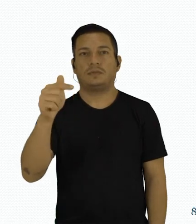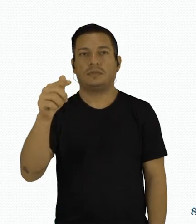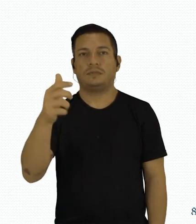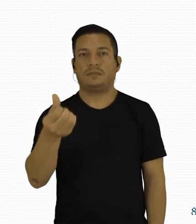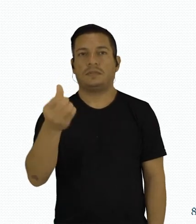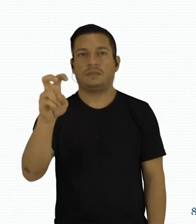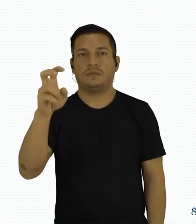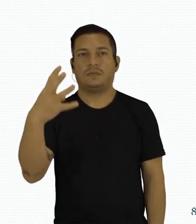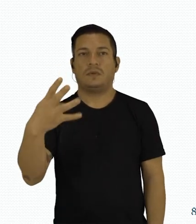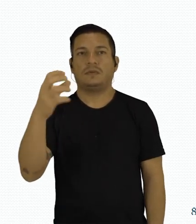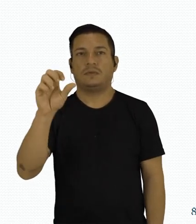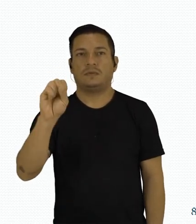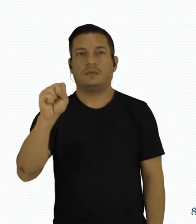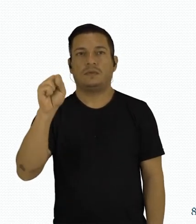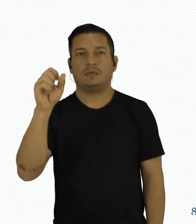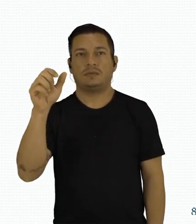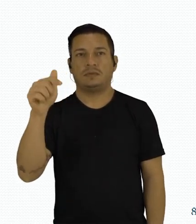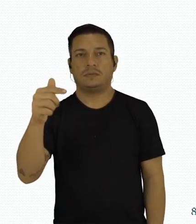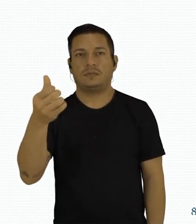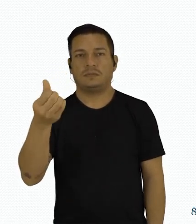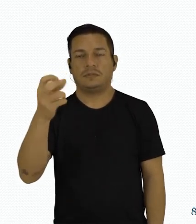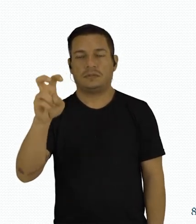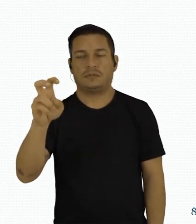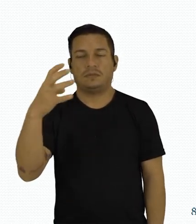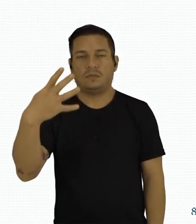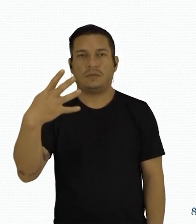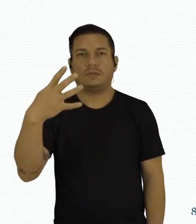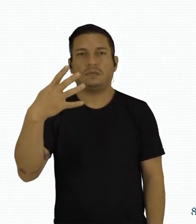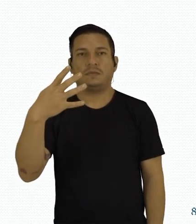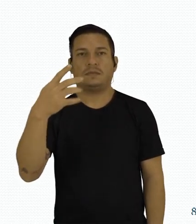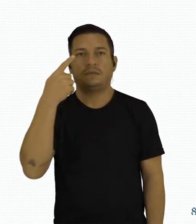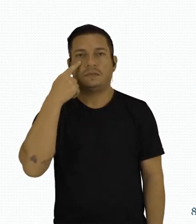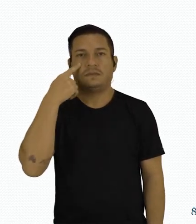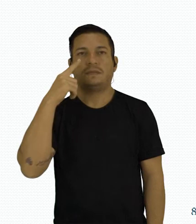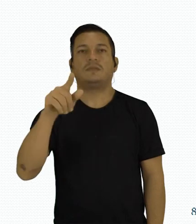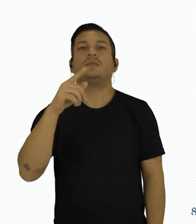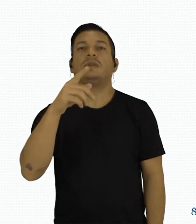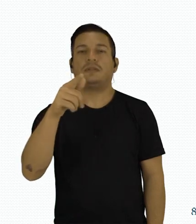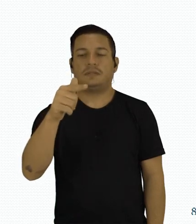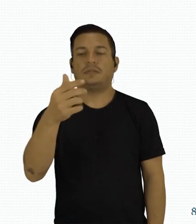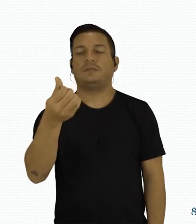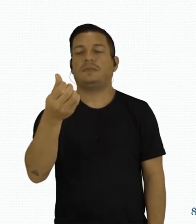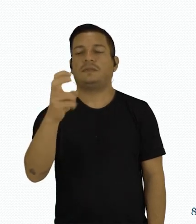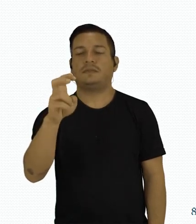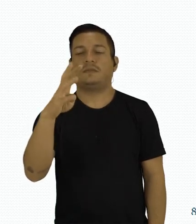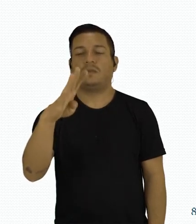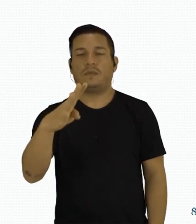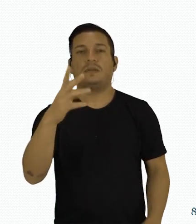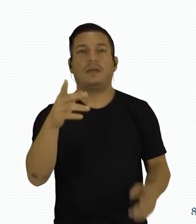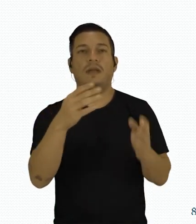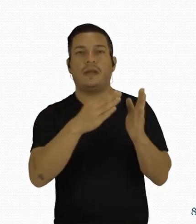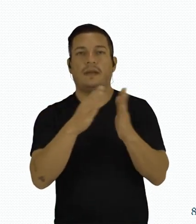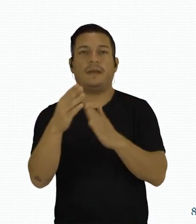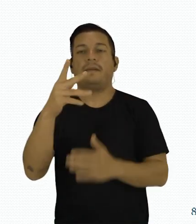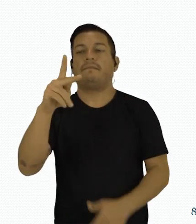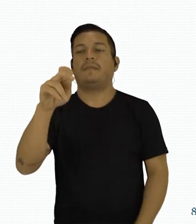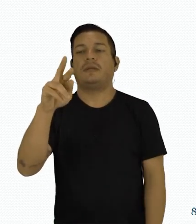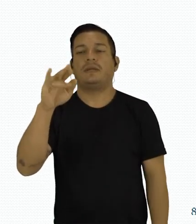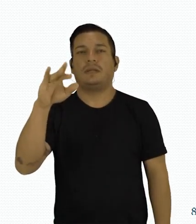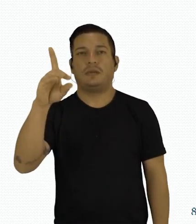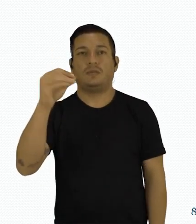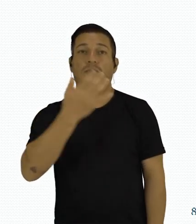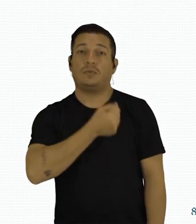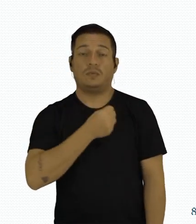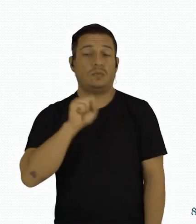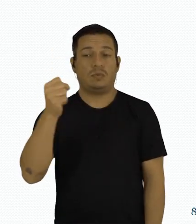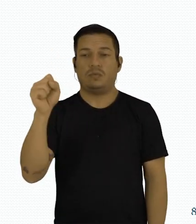0,87654, 7654 e assim por diante. 7654 você já percebeu que é o período, você já sabe identificar, né? E o algarismo 8 ali